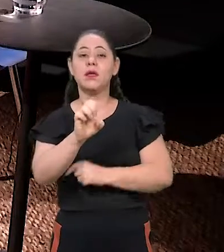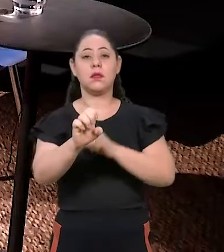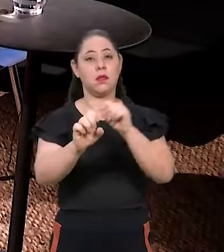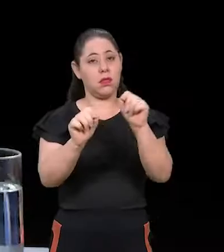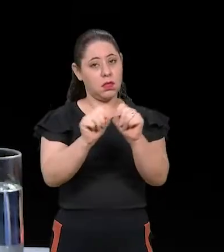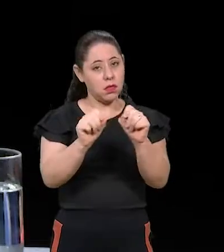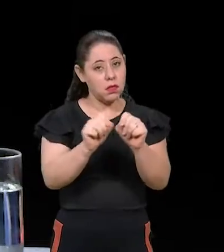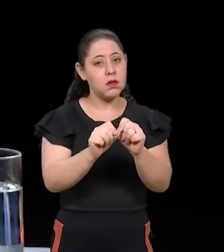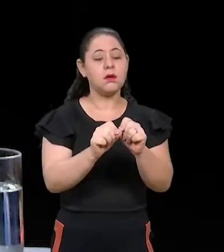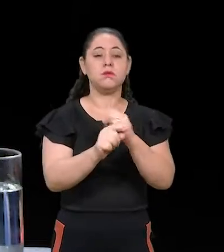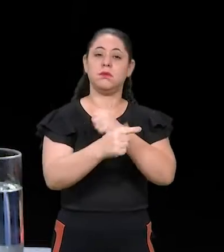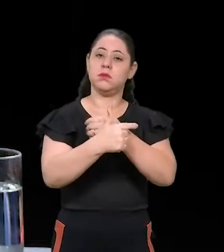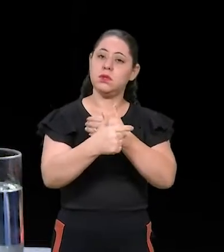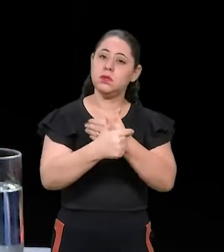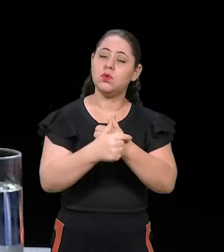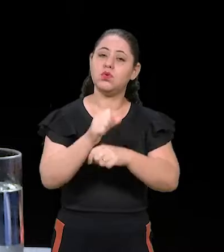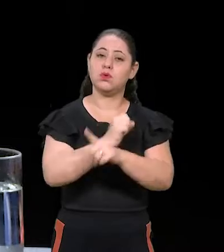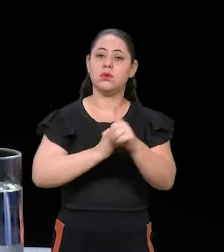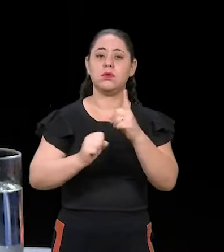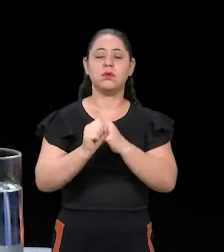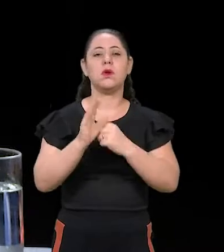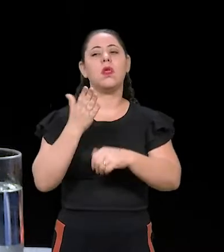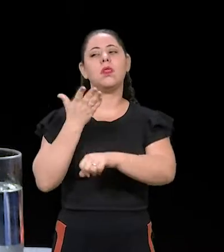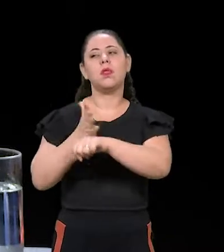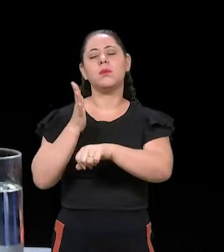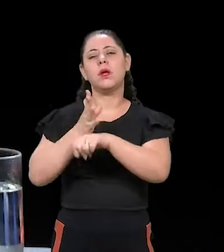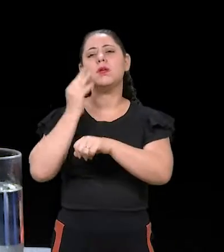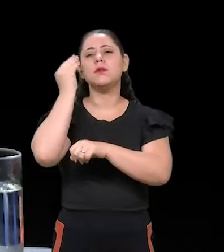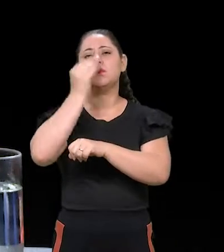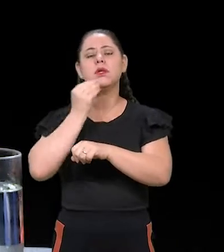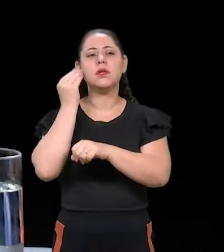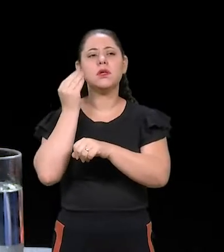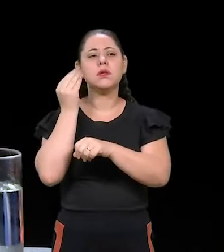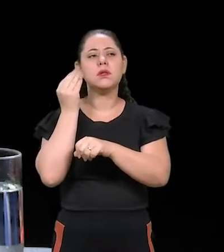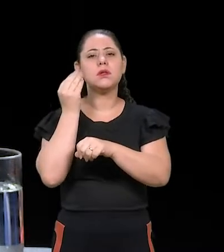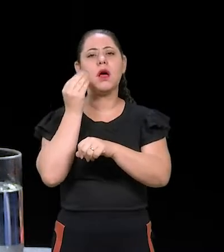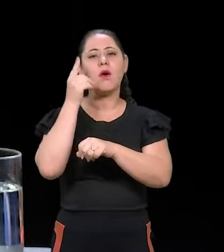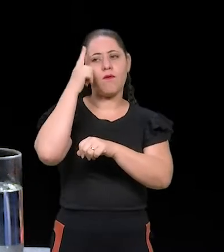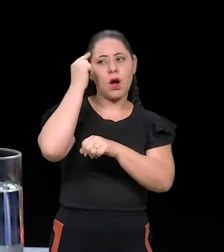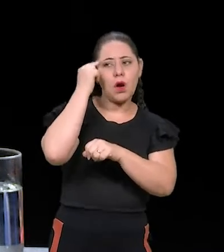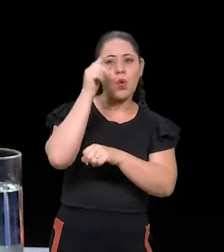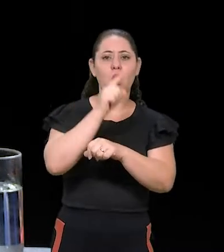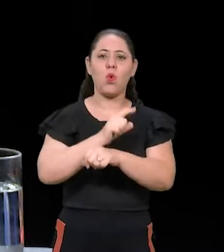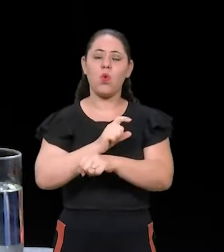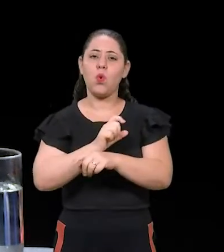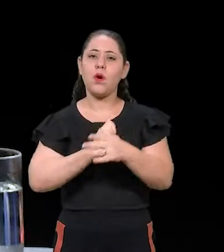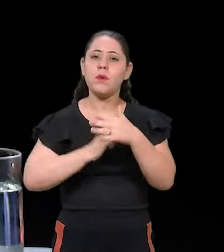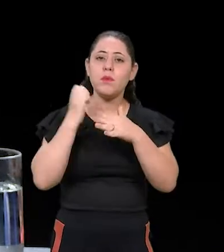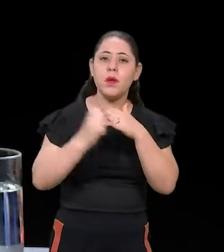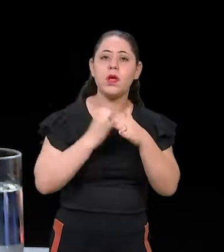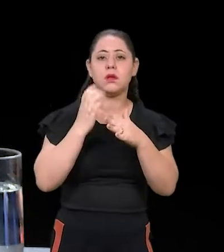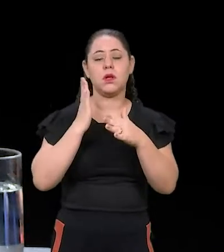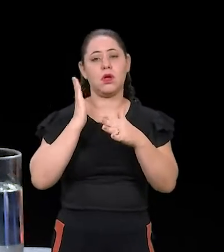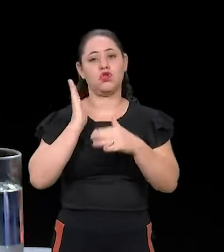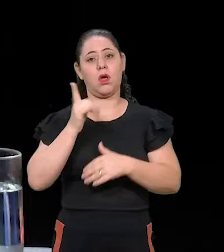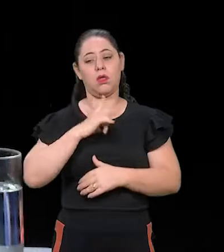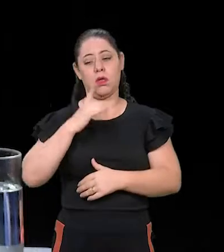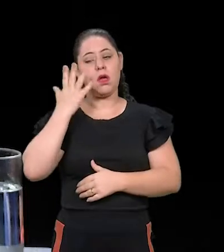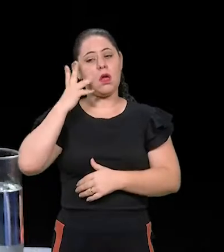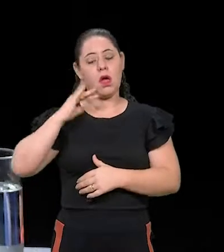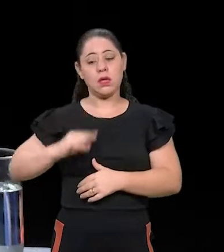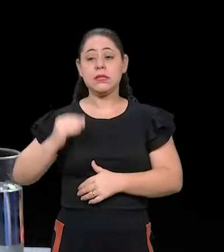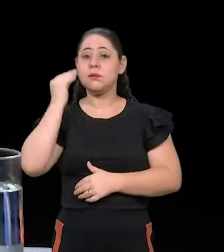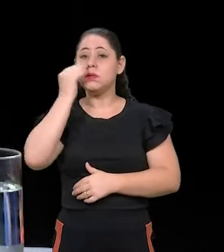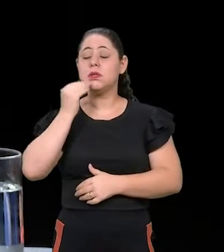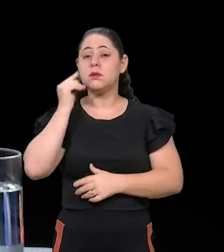eu acredito. E como é que foi trabalhar já colocando em prática suas experiências universitárias, empresariais que você já